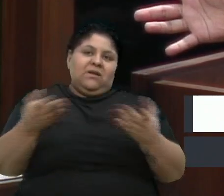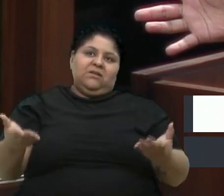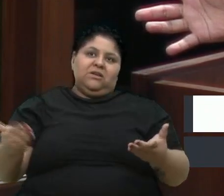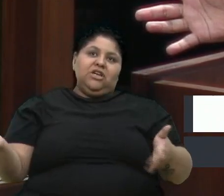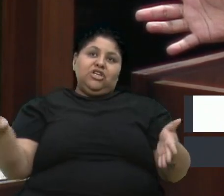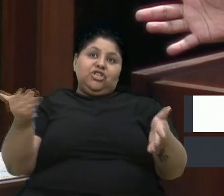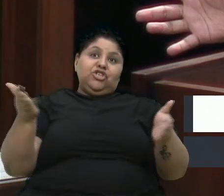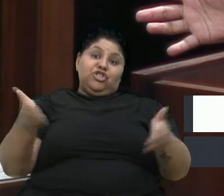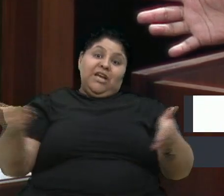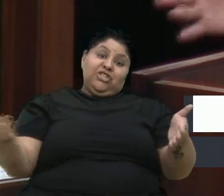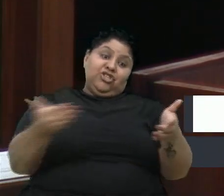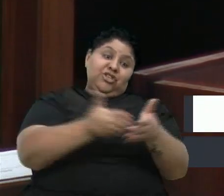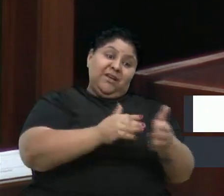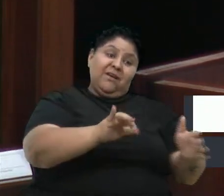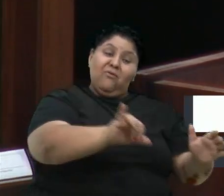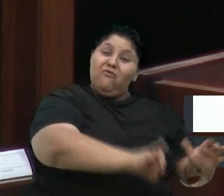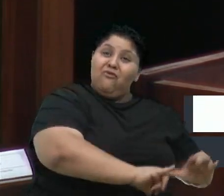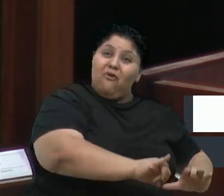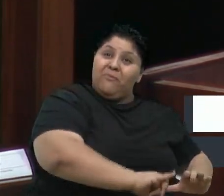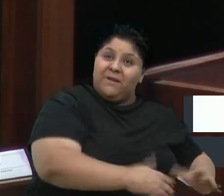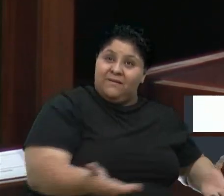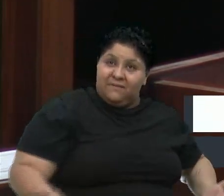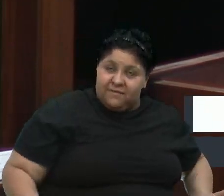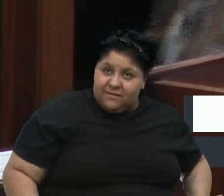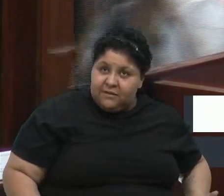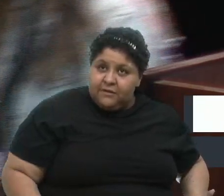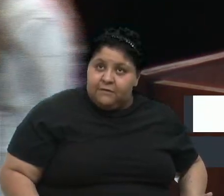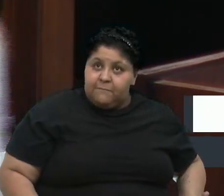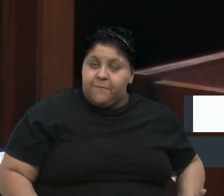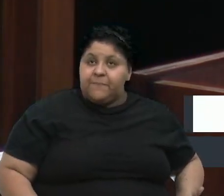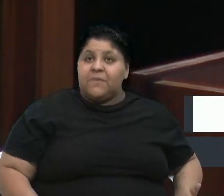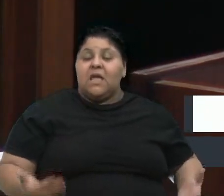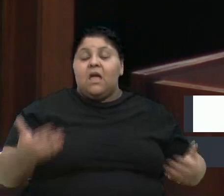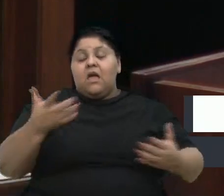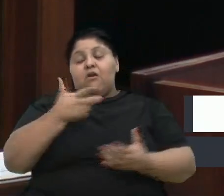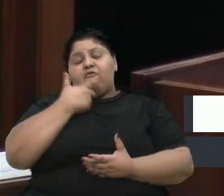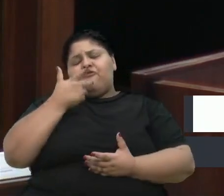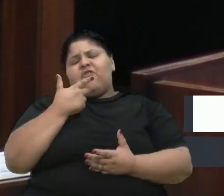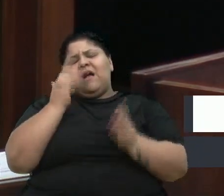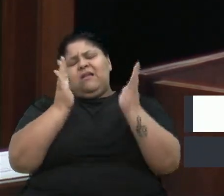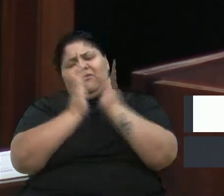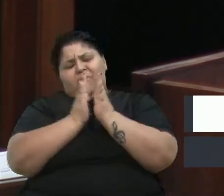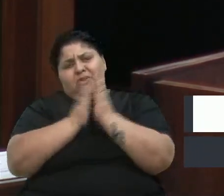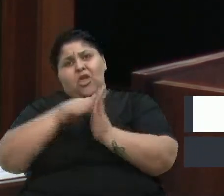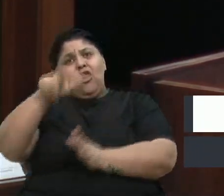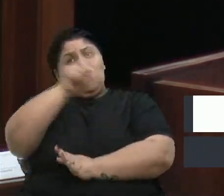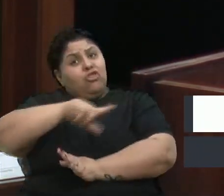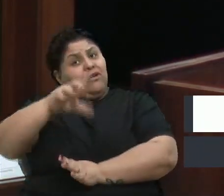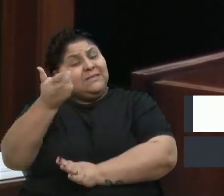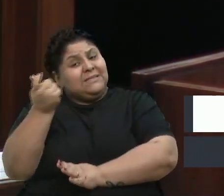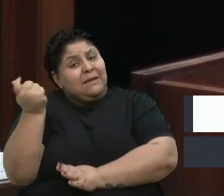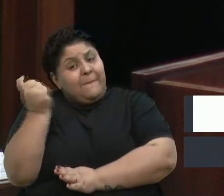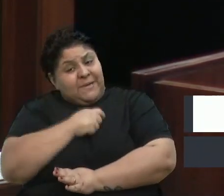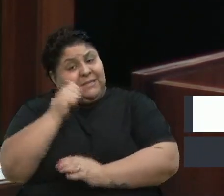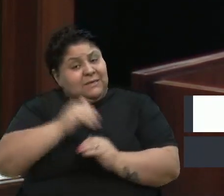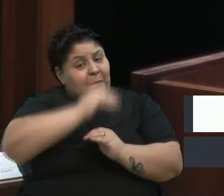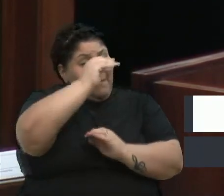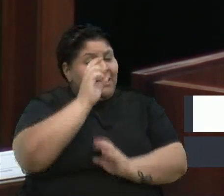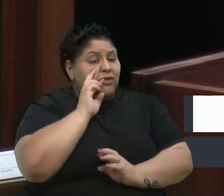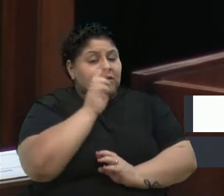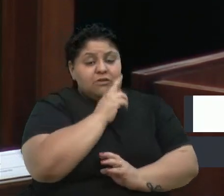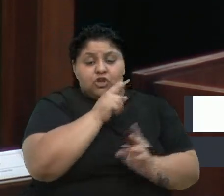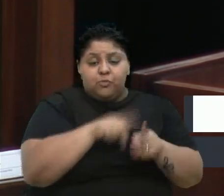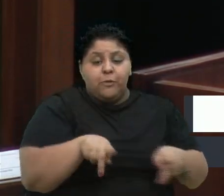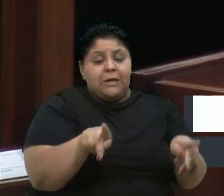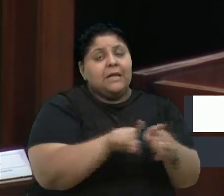fome? Então, eu faço esse apelo, nós precisamos, e aí é mais que o restaurante popular.